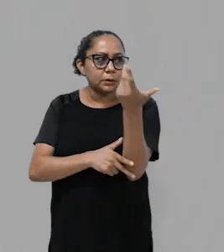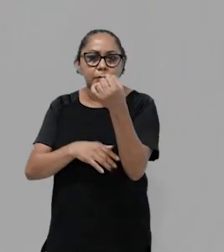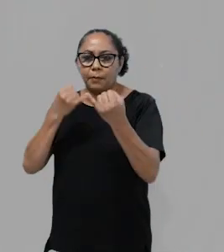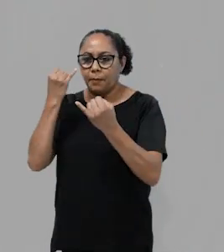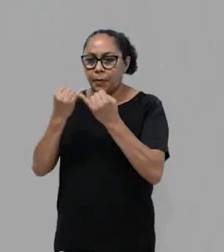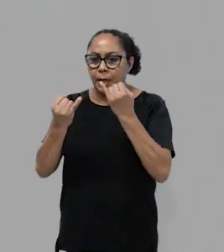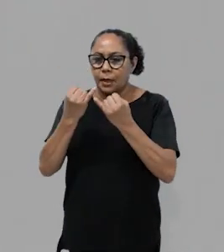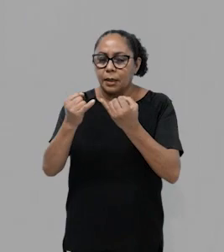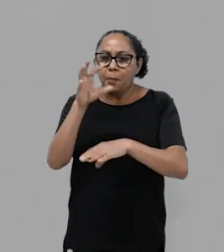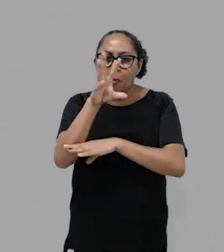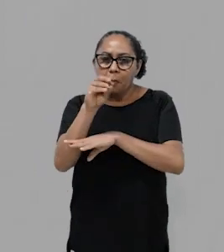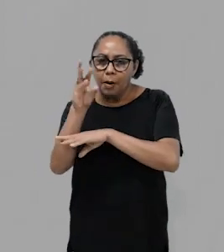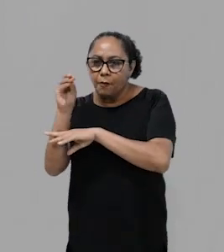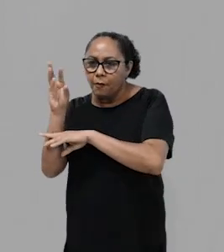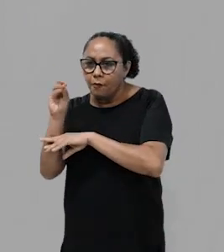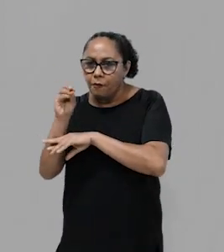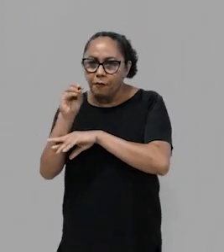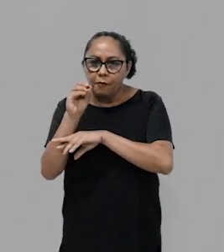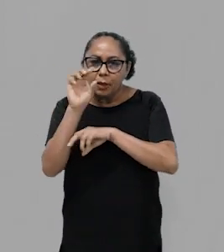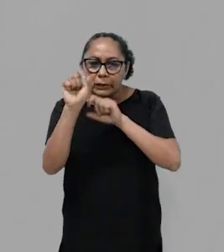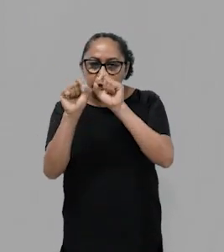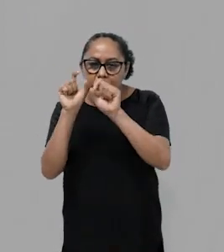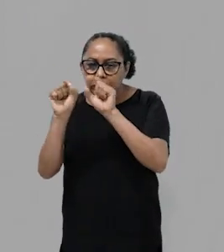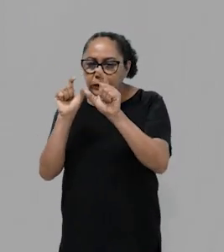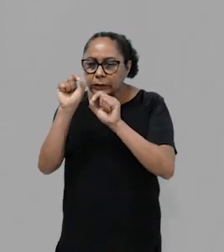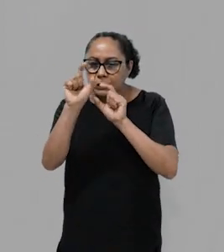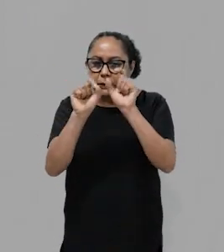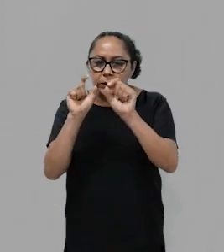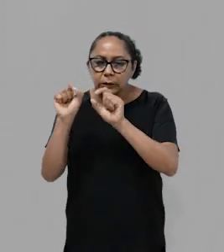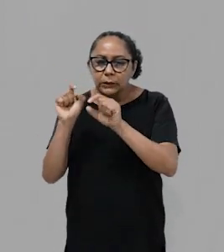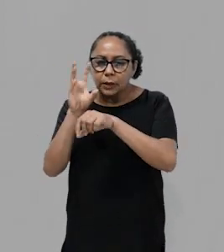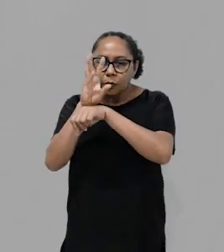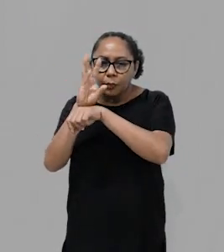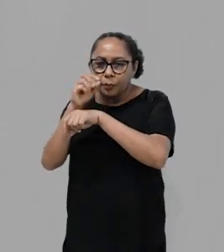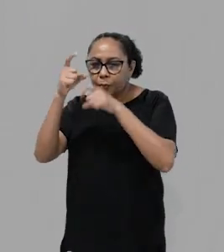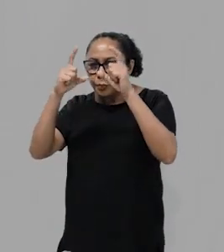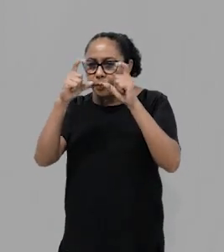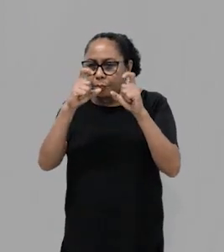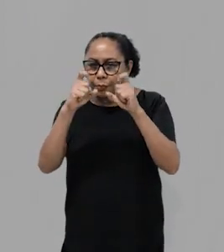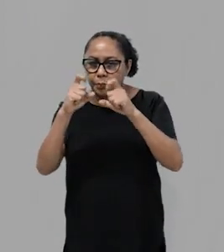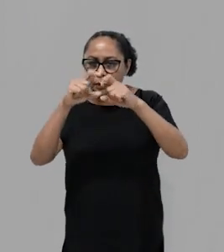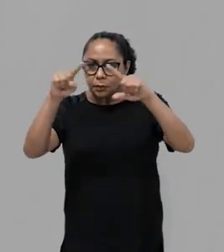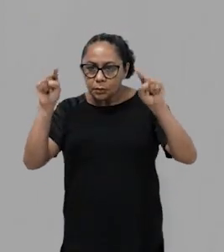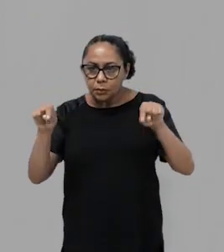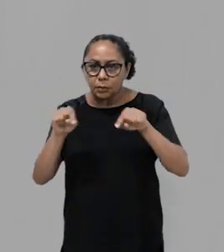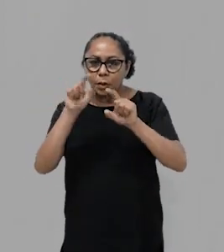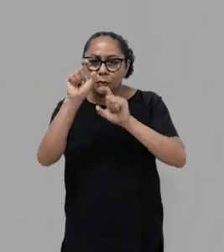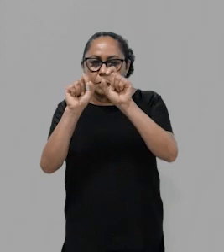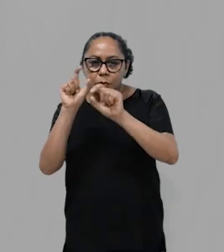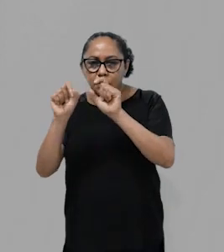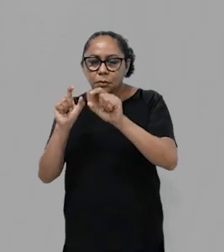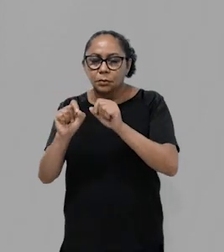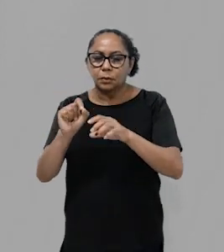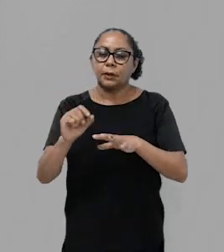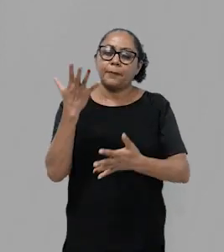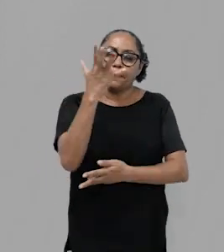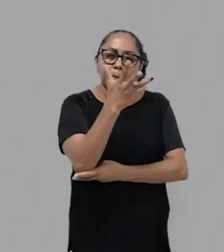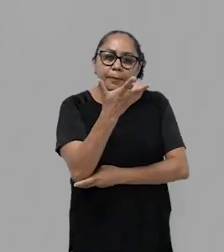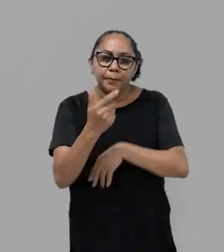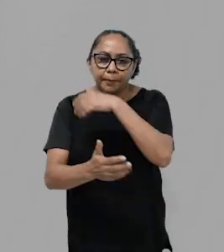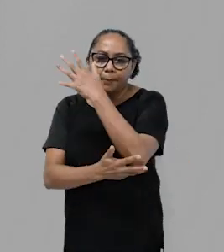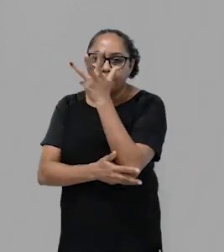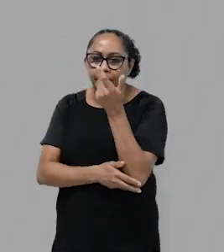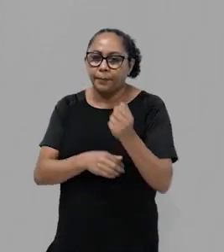foto granulada. Pois é, esse é o efeito da obra dele, né? Essa beleza, essa natureza, ou como alguns de vocês costumam, por